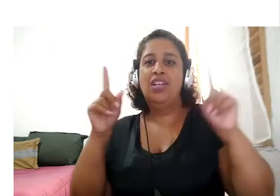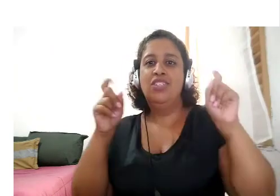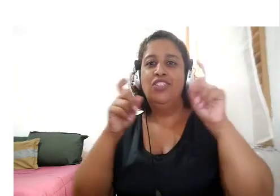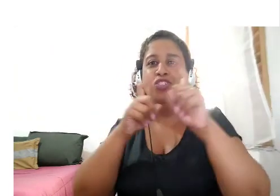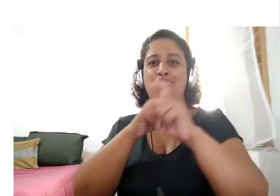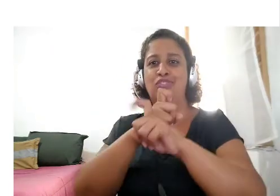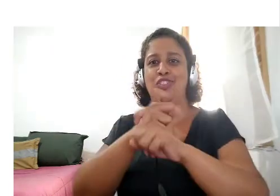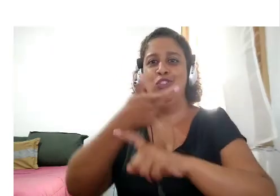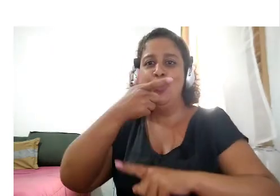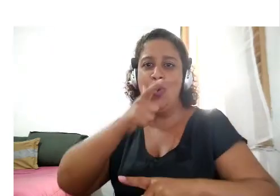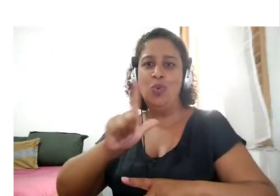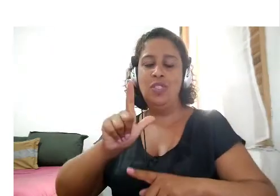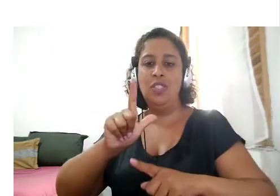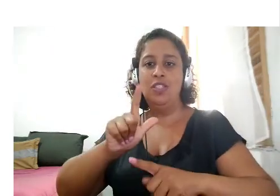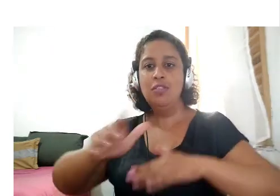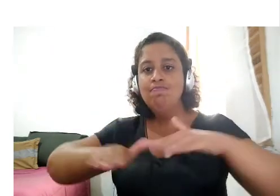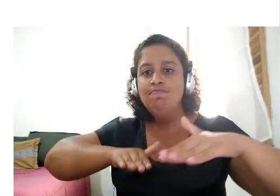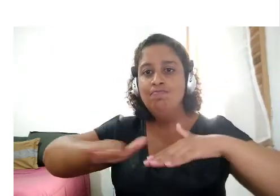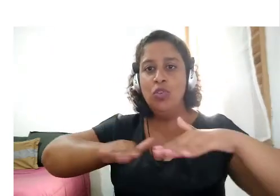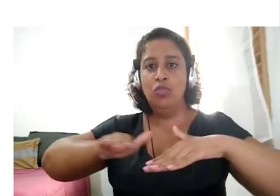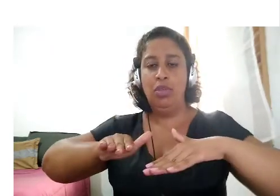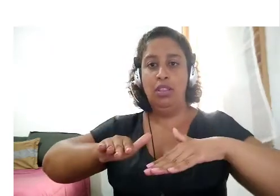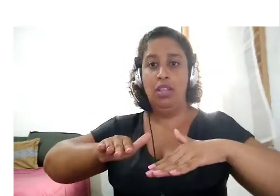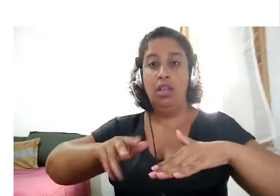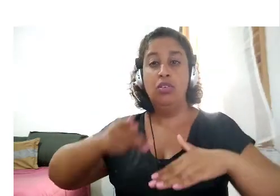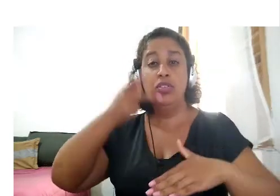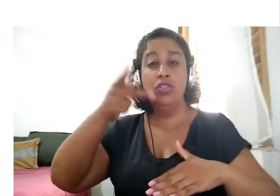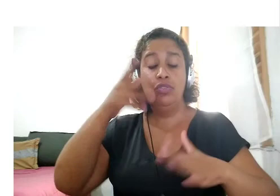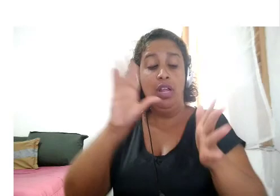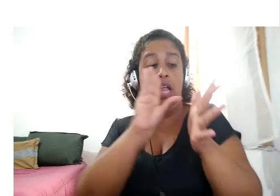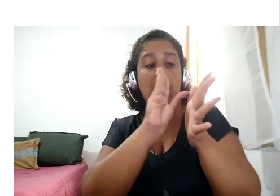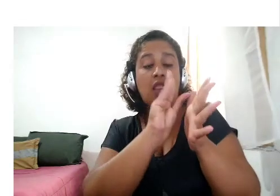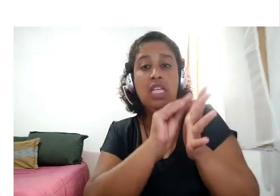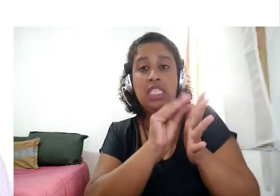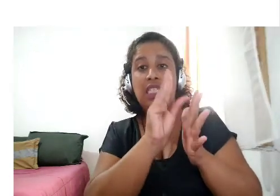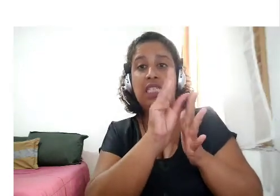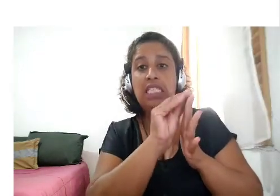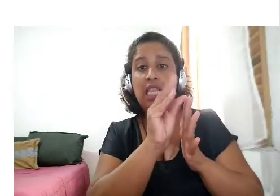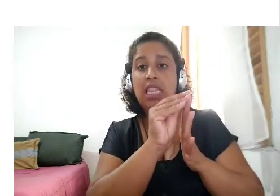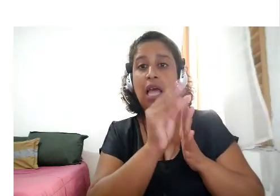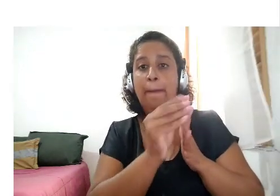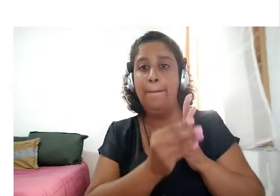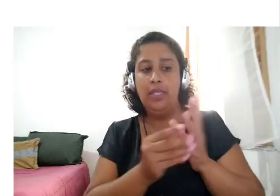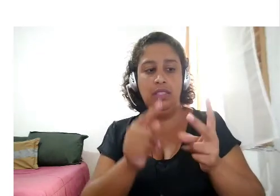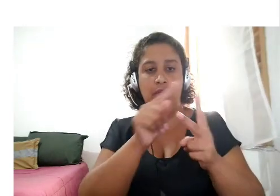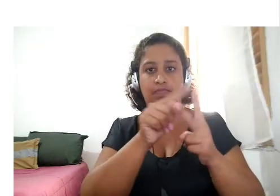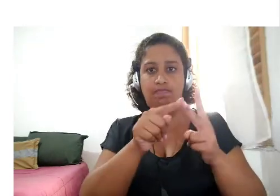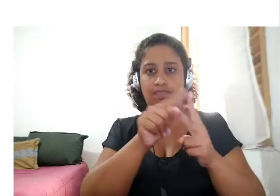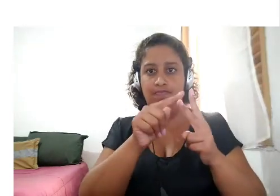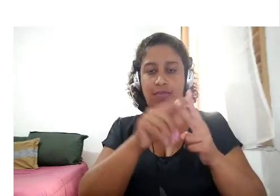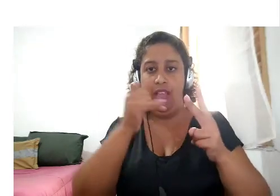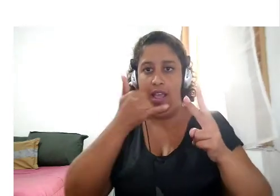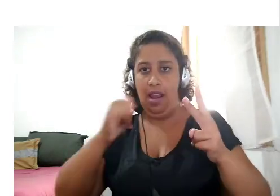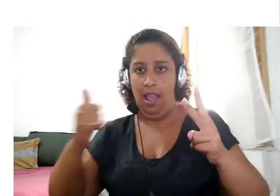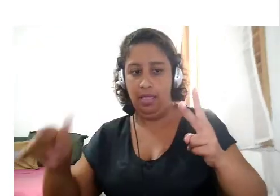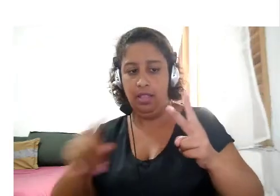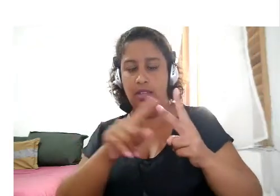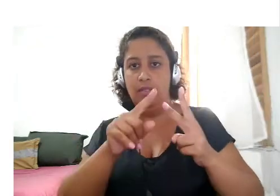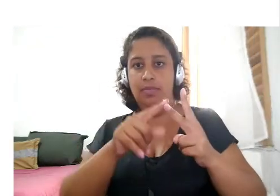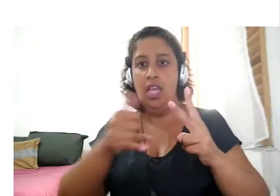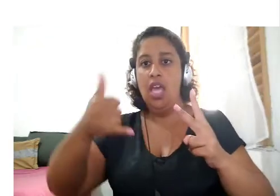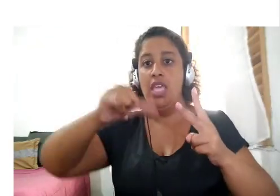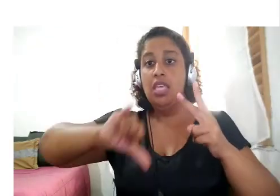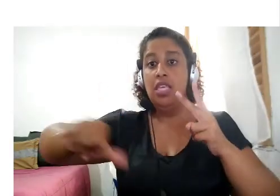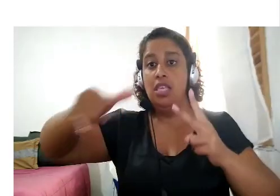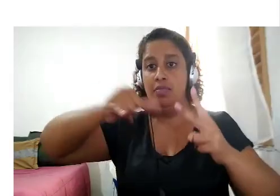de comunicação os neurotransmissores. Tipo de sinapse, é importante levar em conta o tipo de receptor presente